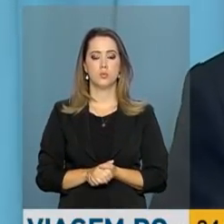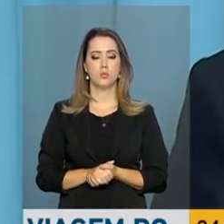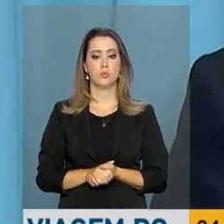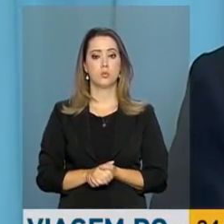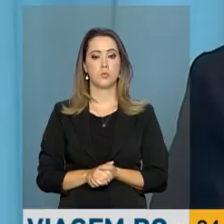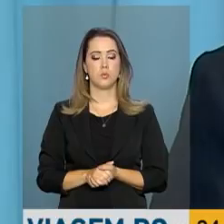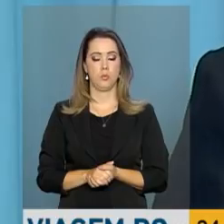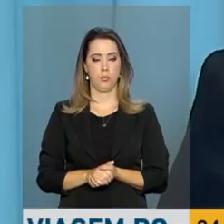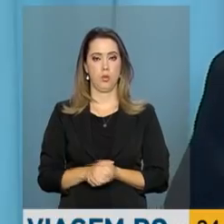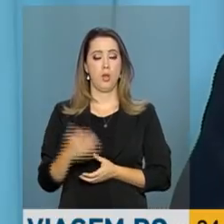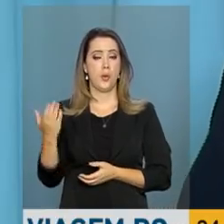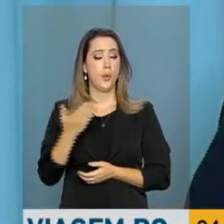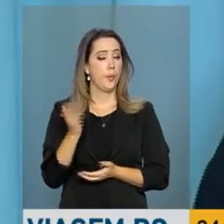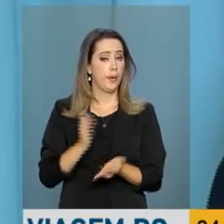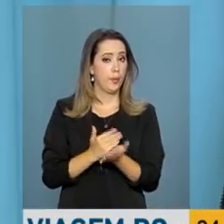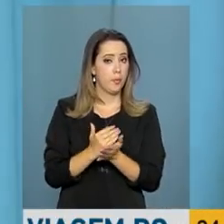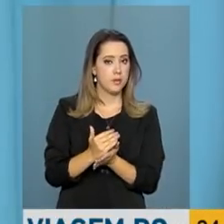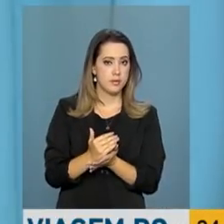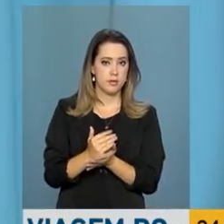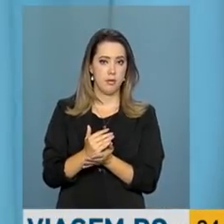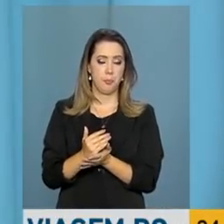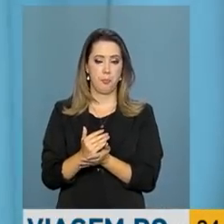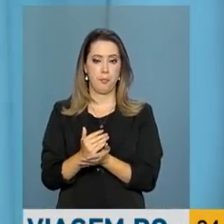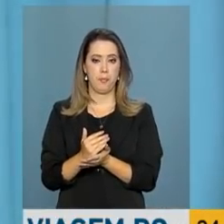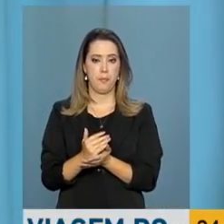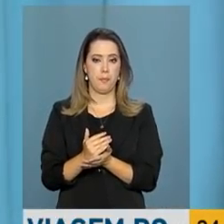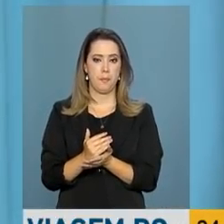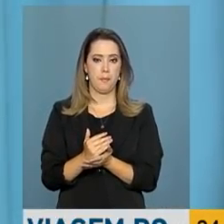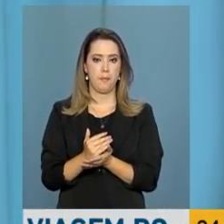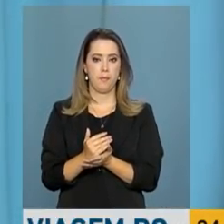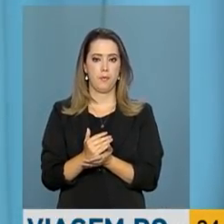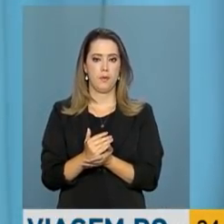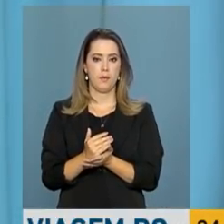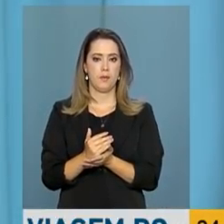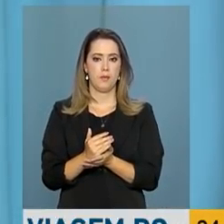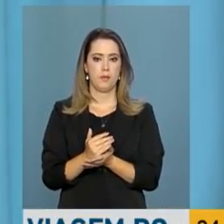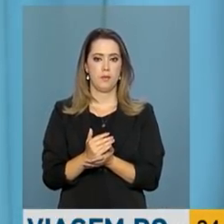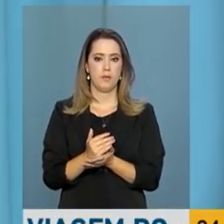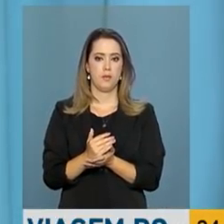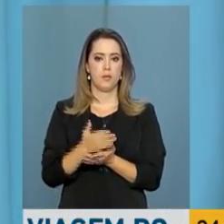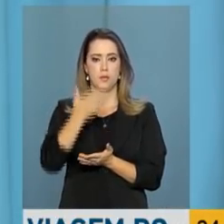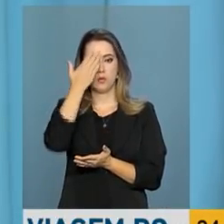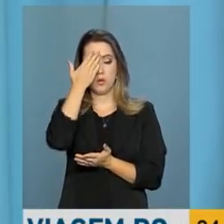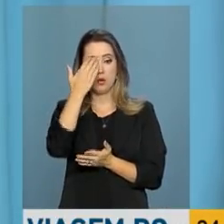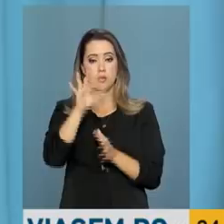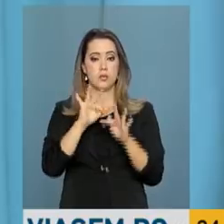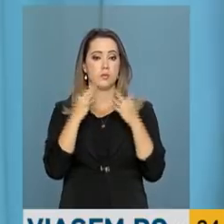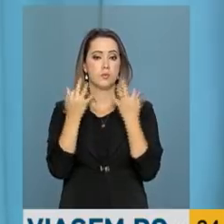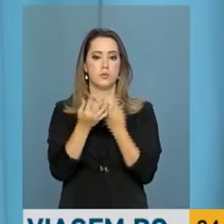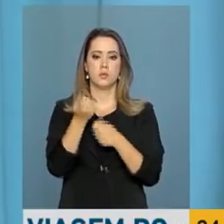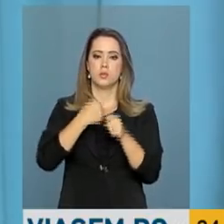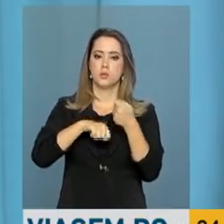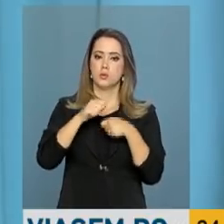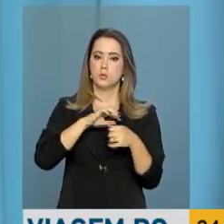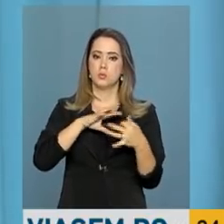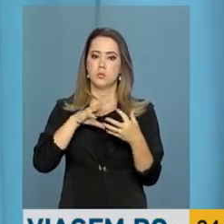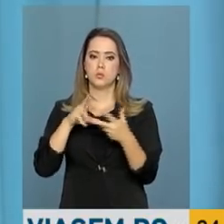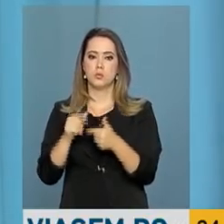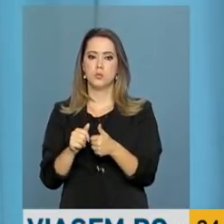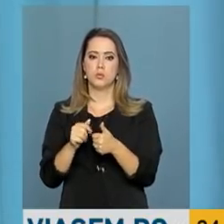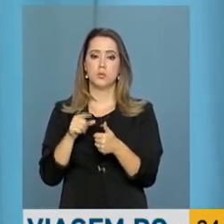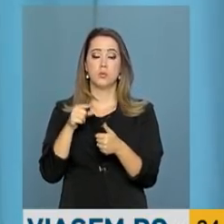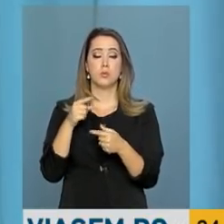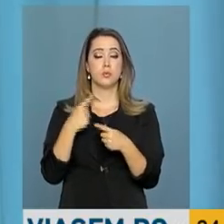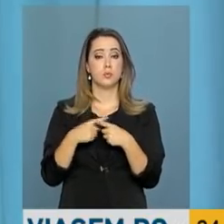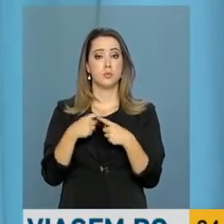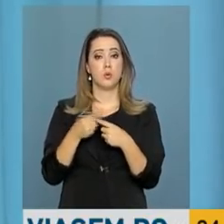E eu quero, desde já, doutor Levy, agradecer ao Fórum Econômico Mundial a